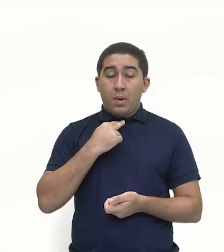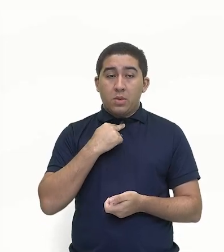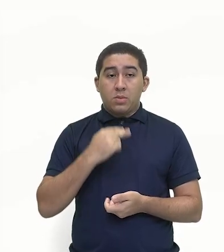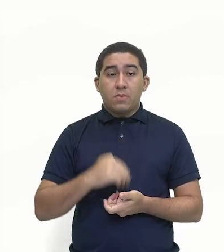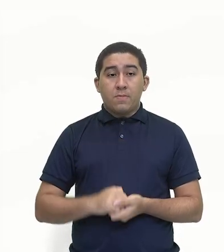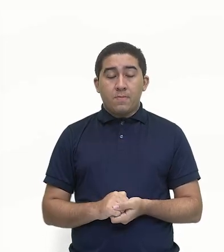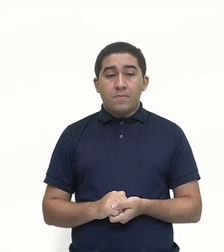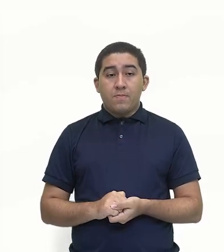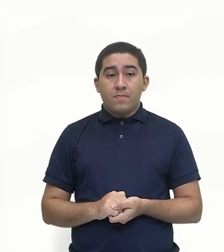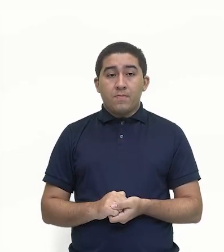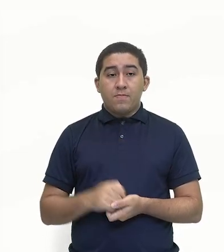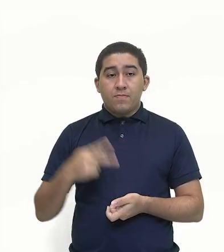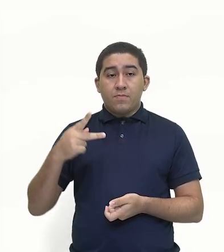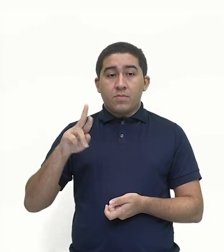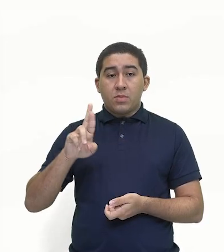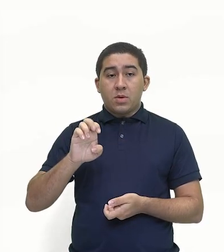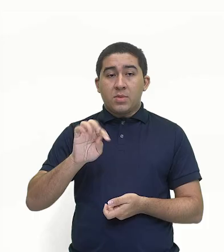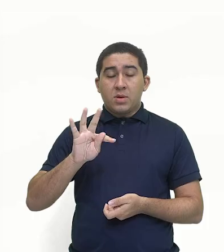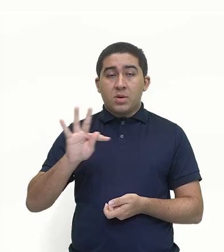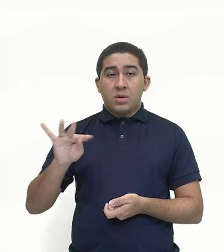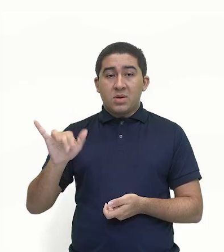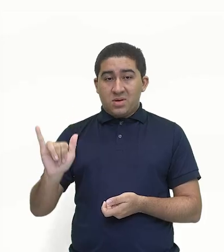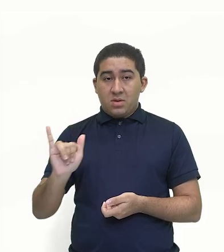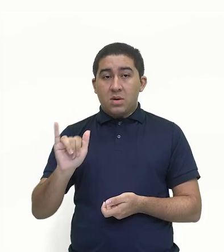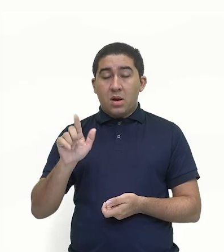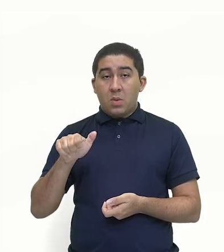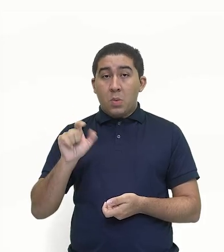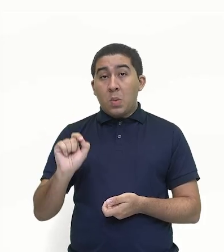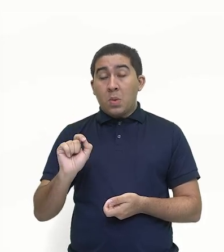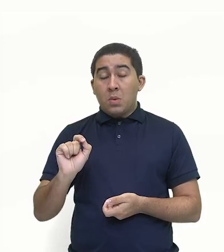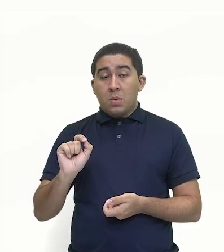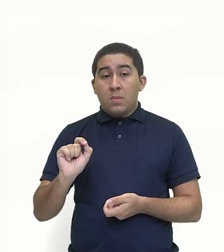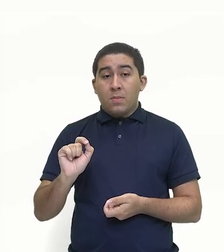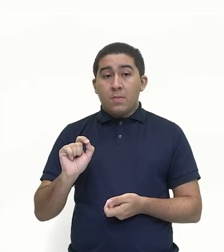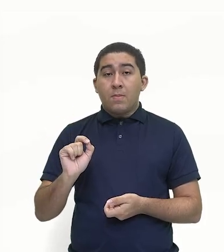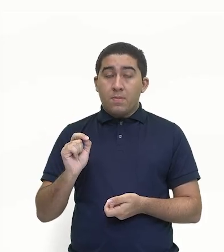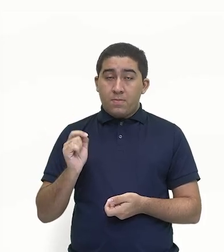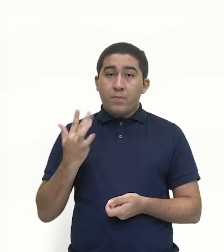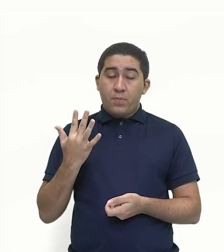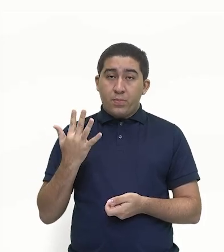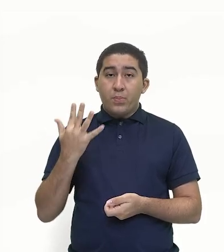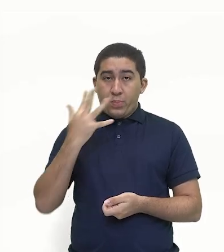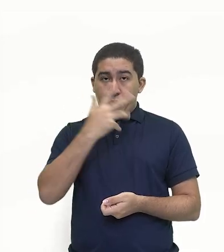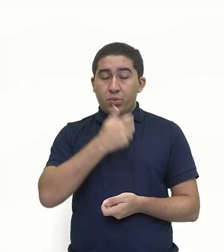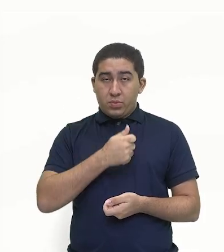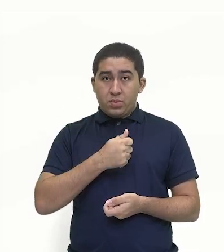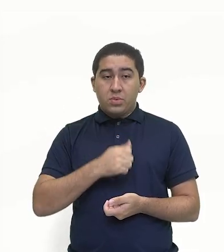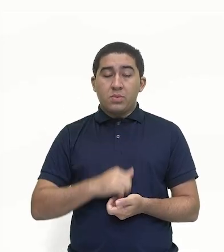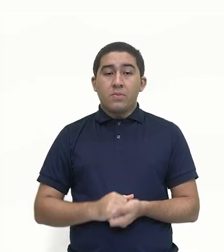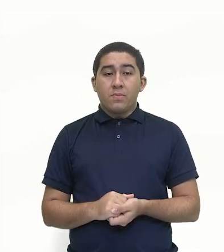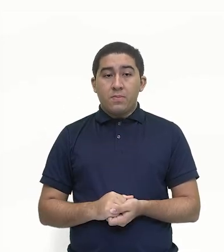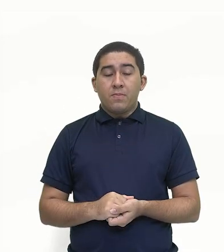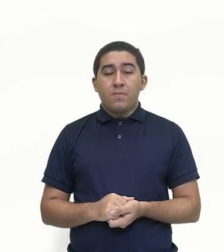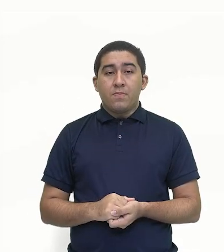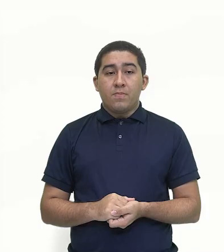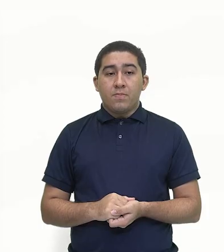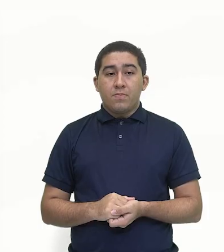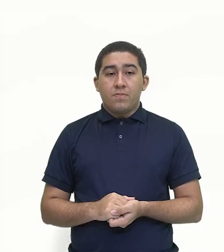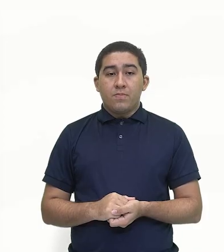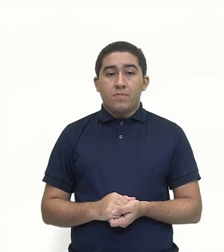ocupado. Pretty. Pretty. Pretty significa